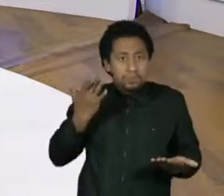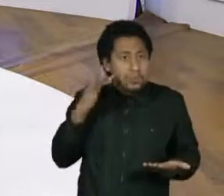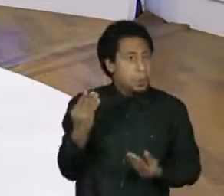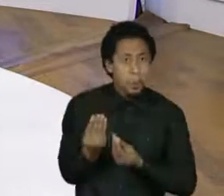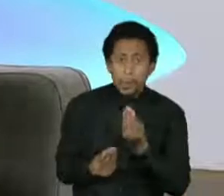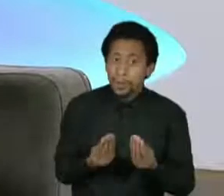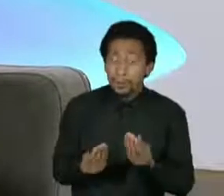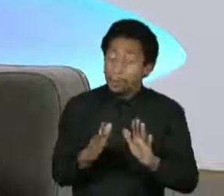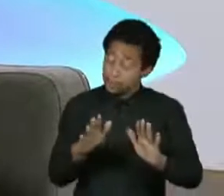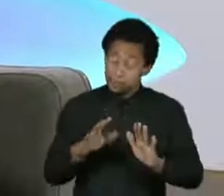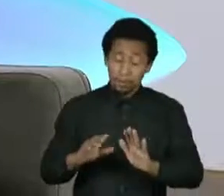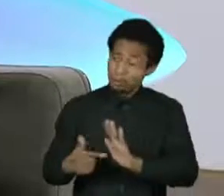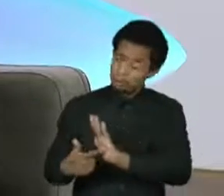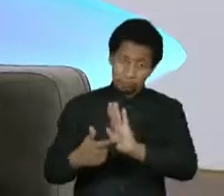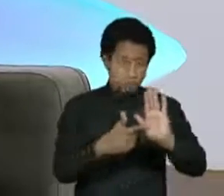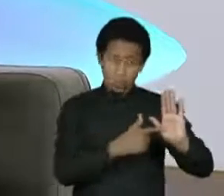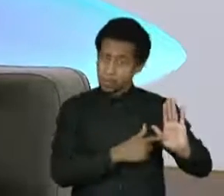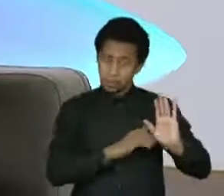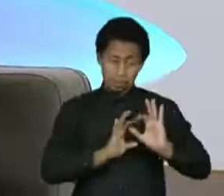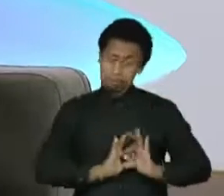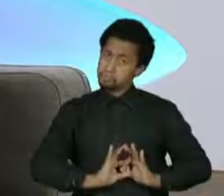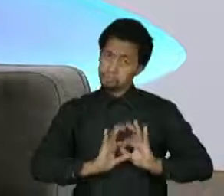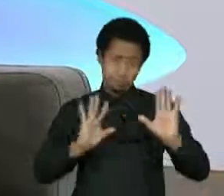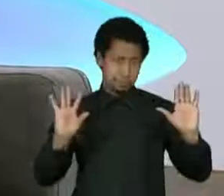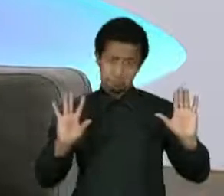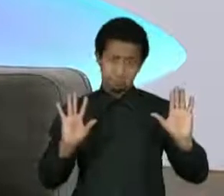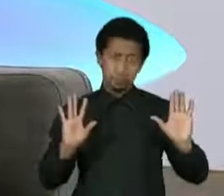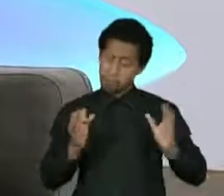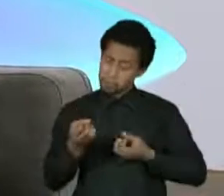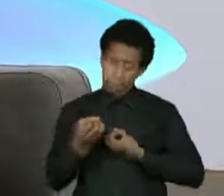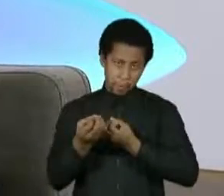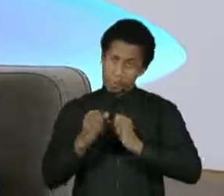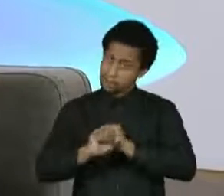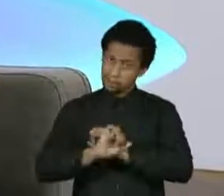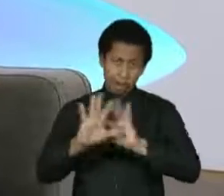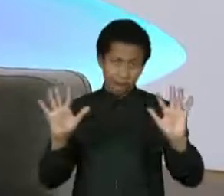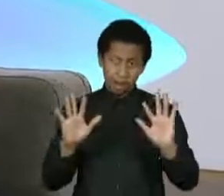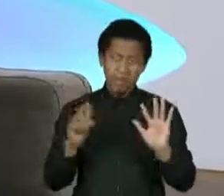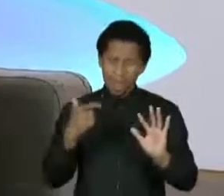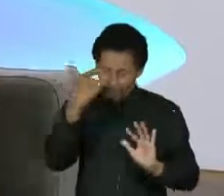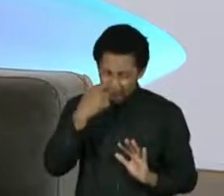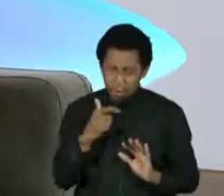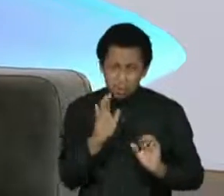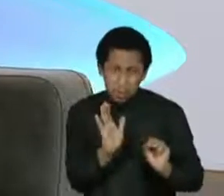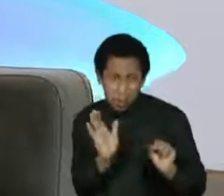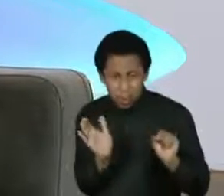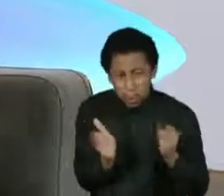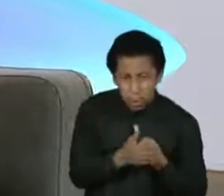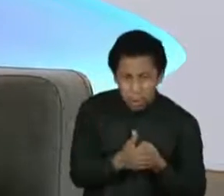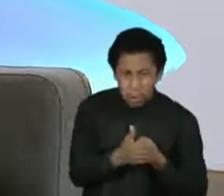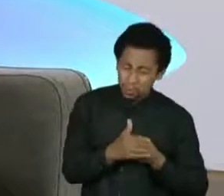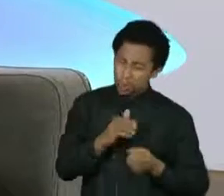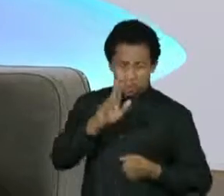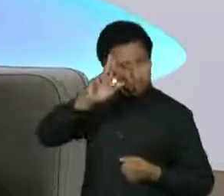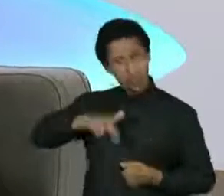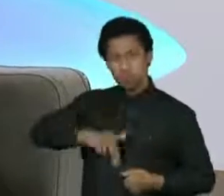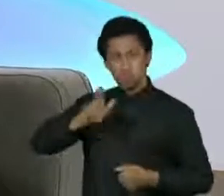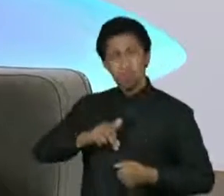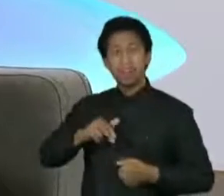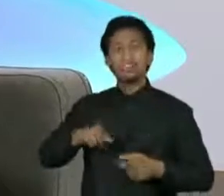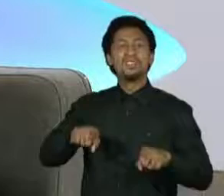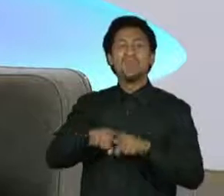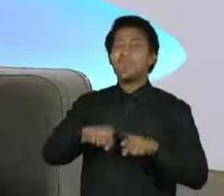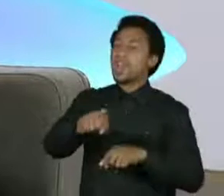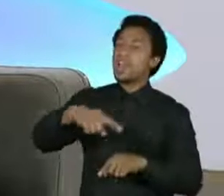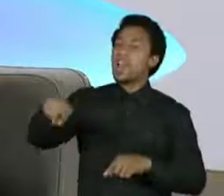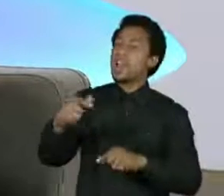aberta, eu nunca me escondi de nada, nunca cobrei um jornalista pelo que tinha escrito